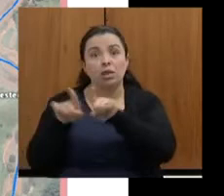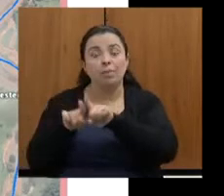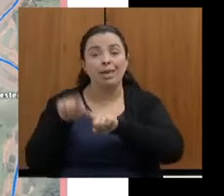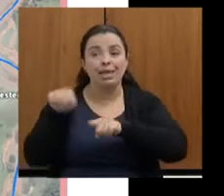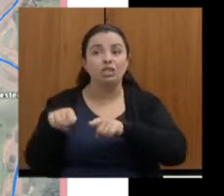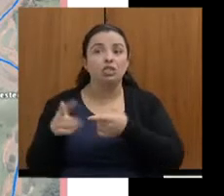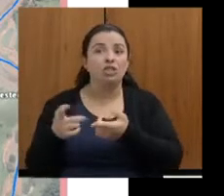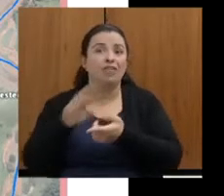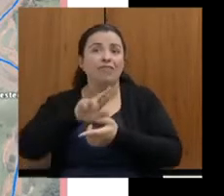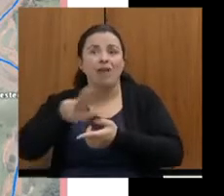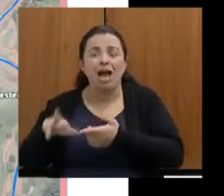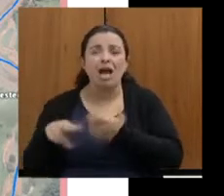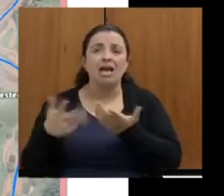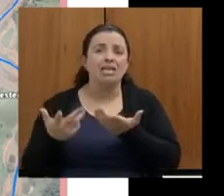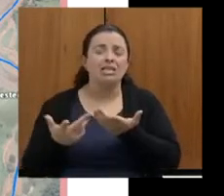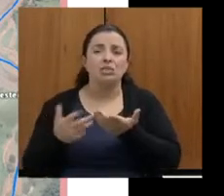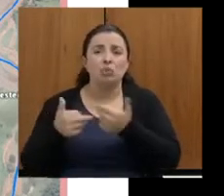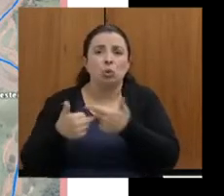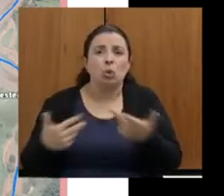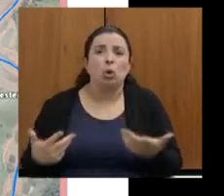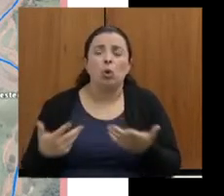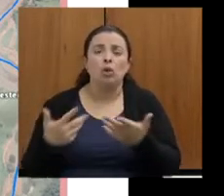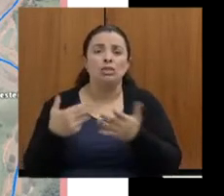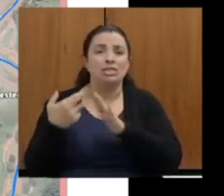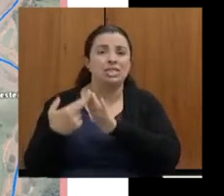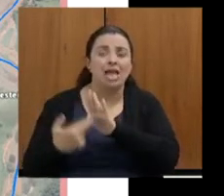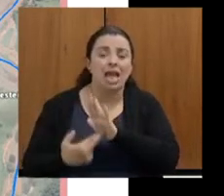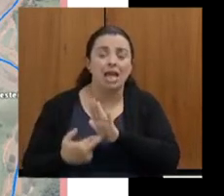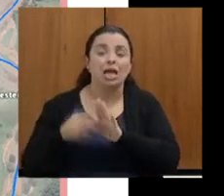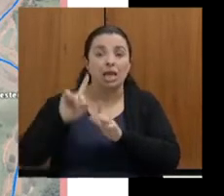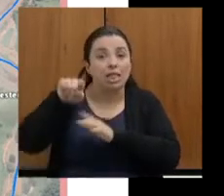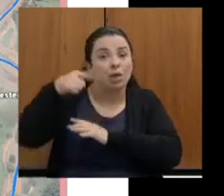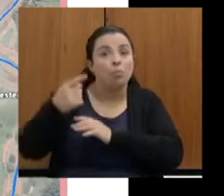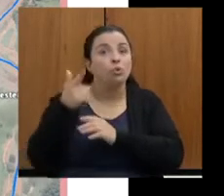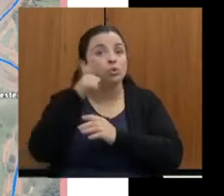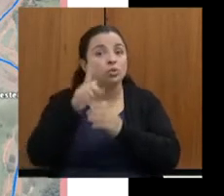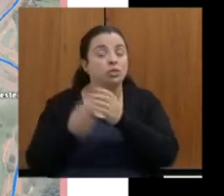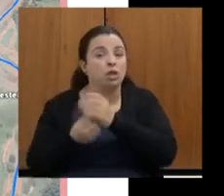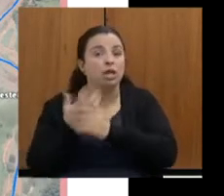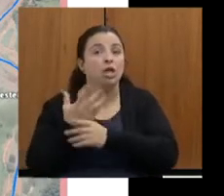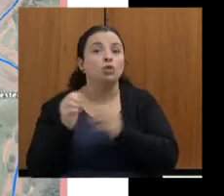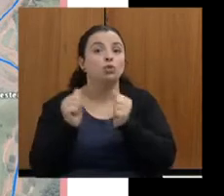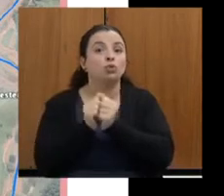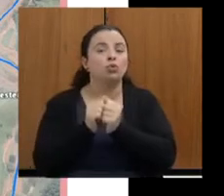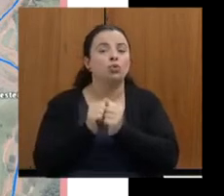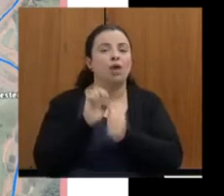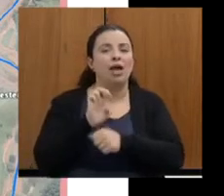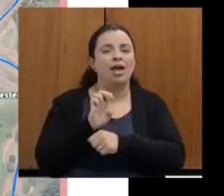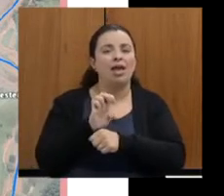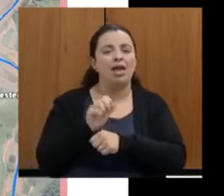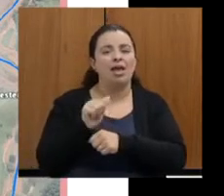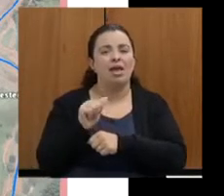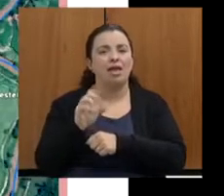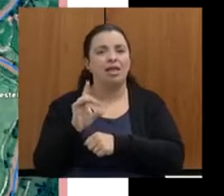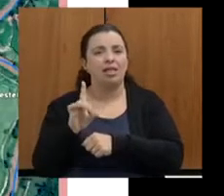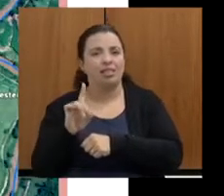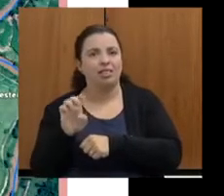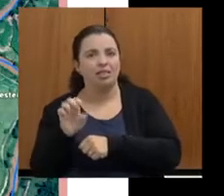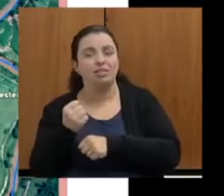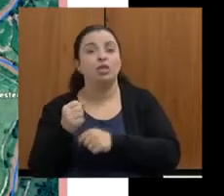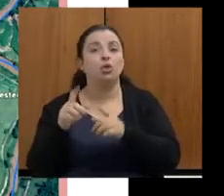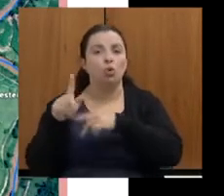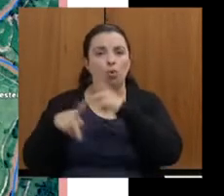uma série de diretrizes que depois foram criadas com muita luta junto com a eda e com povo de Gesteira pode passar